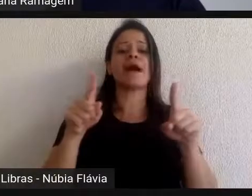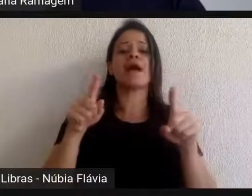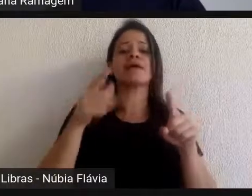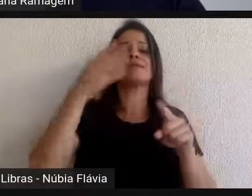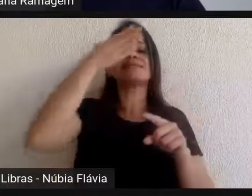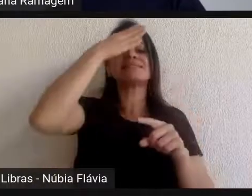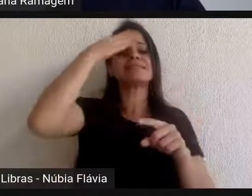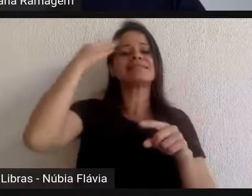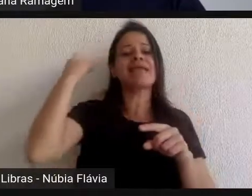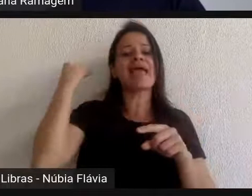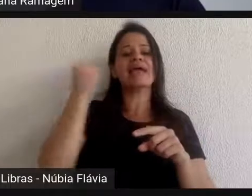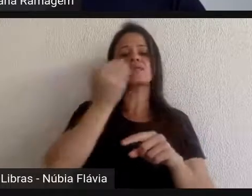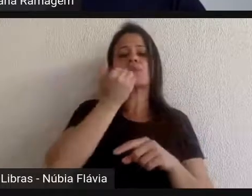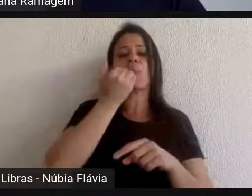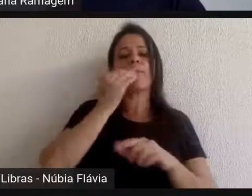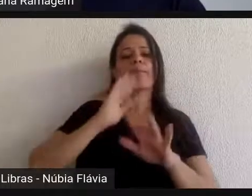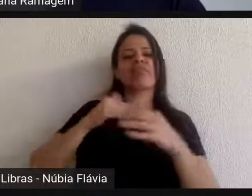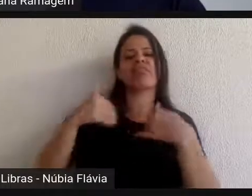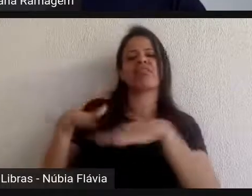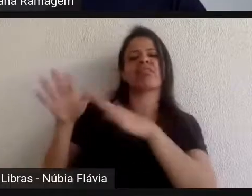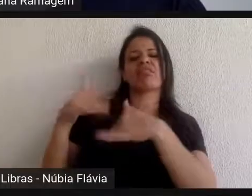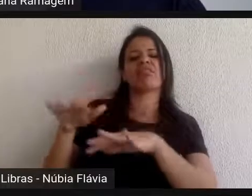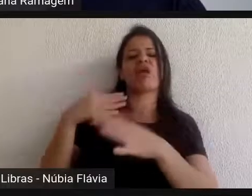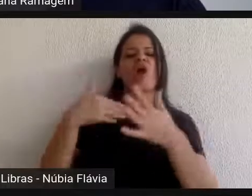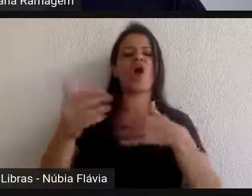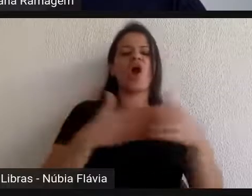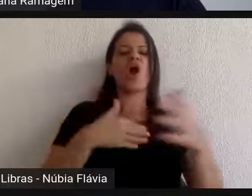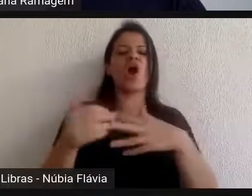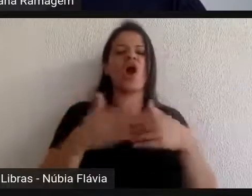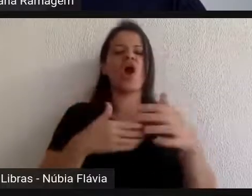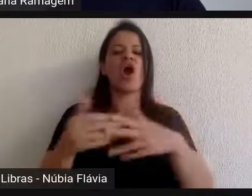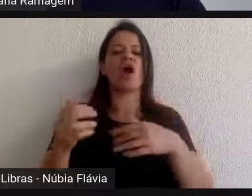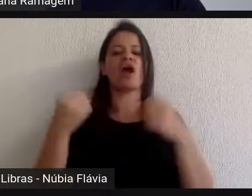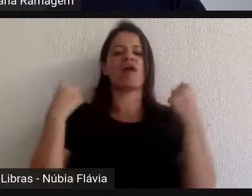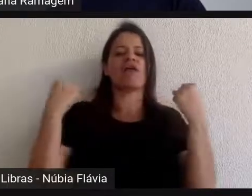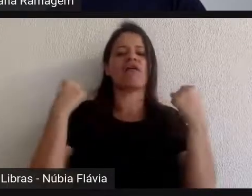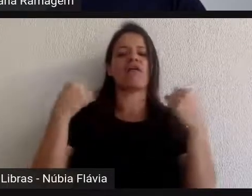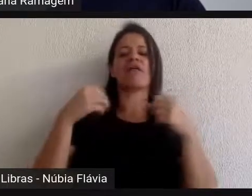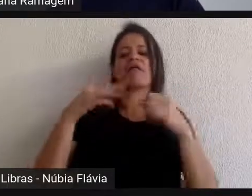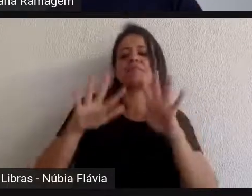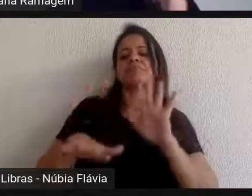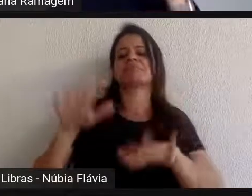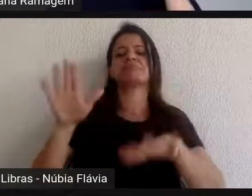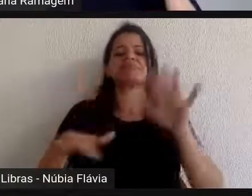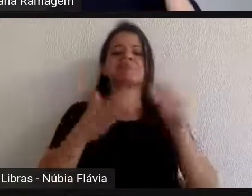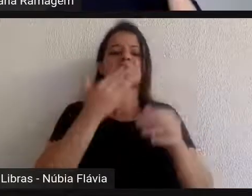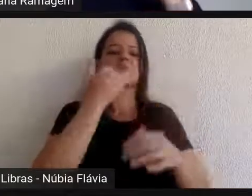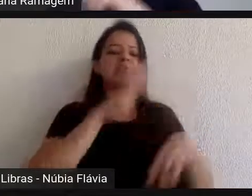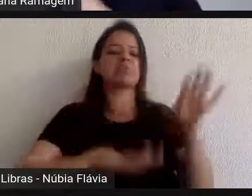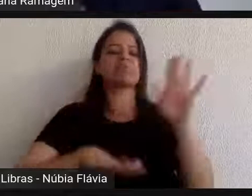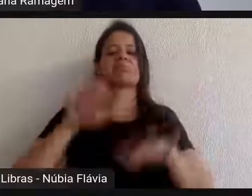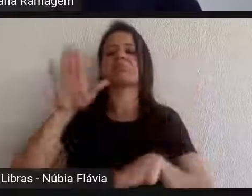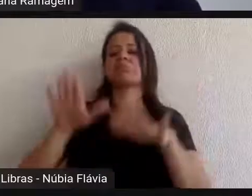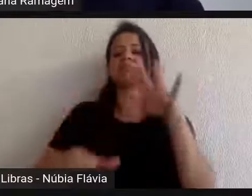seus cuidados, achando que porque elas praticam atividade física regularmente, porque elas se alimentam bem, que elas estão